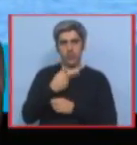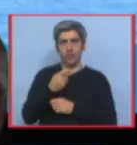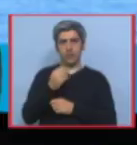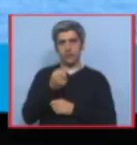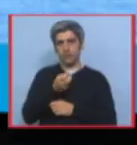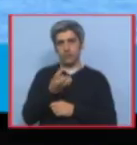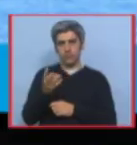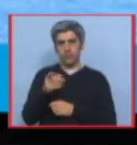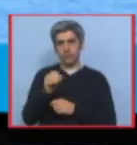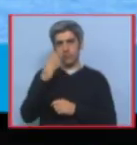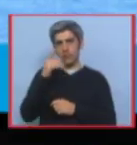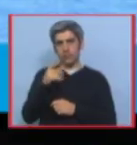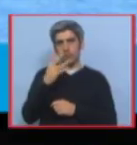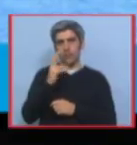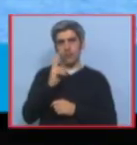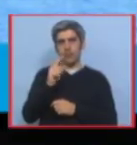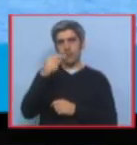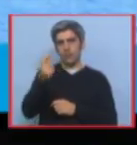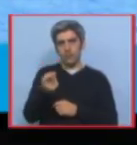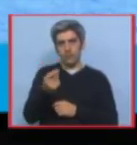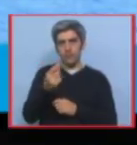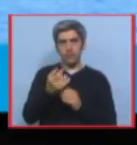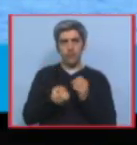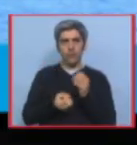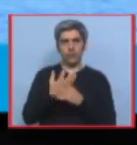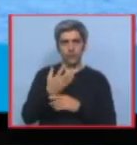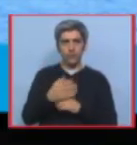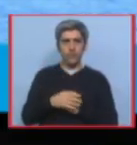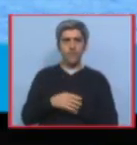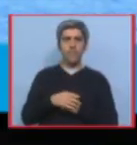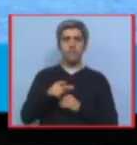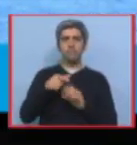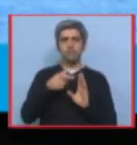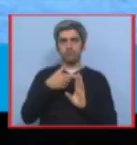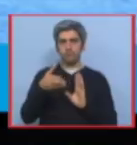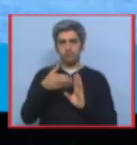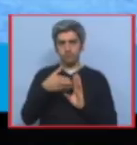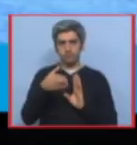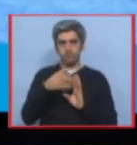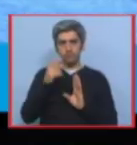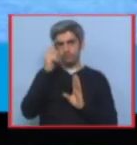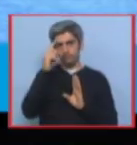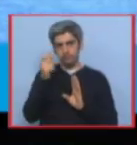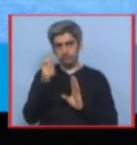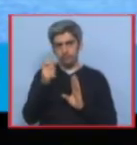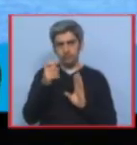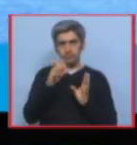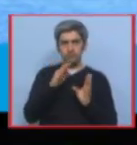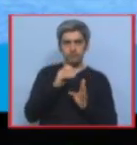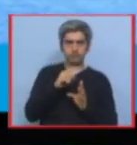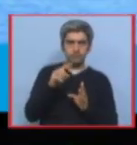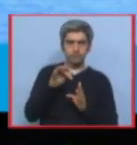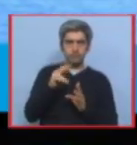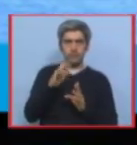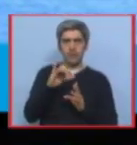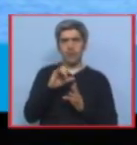Foi a primeira iniciativa, 4 anos depois da fundação, e nessa altura não sabiam bem onde é que andava São